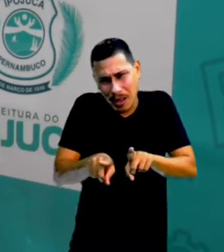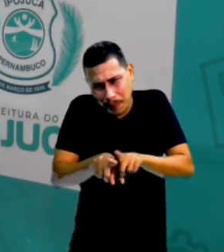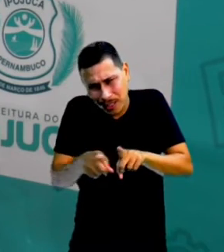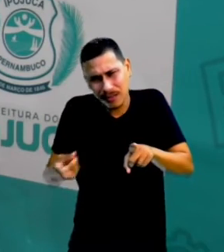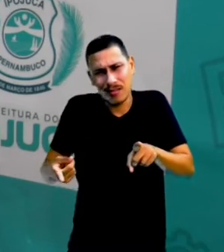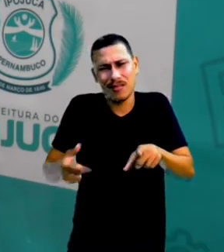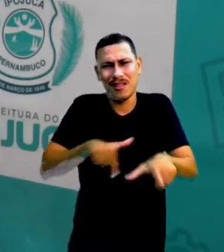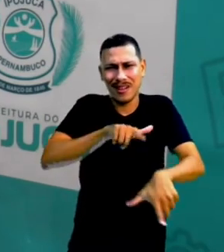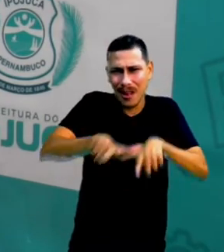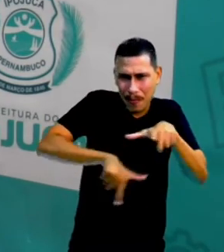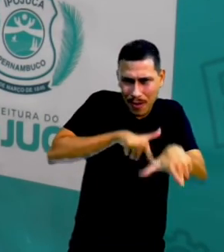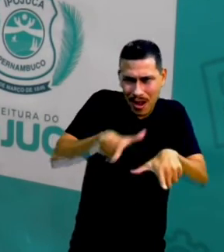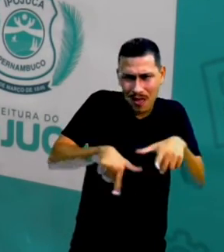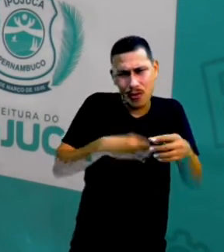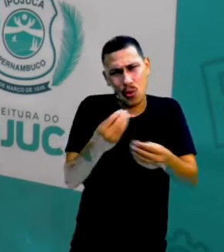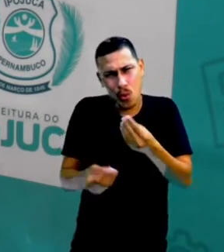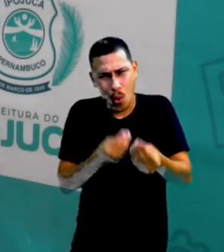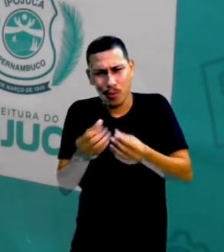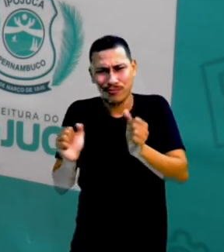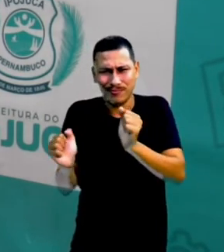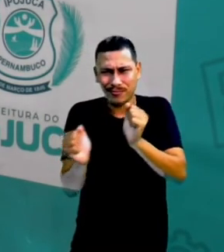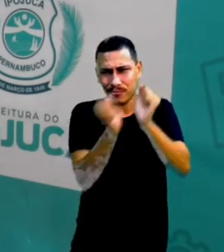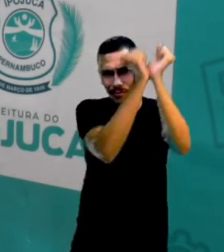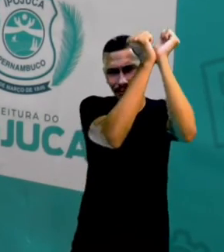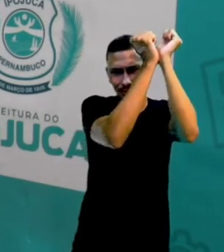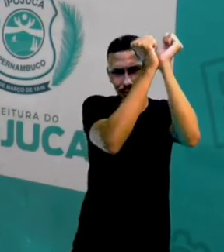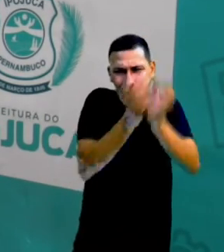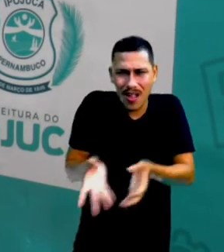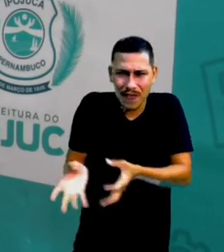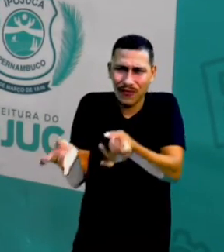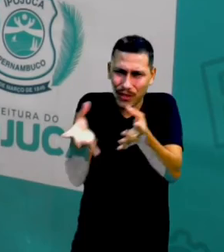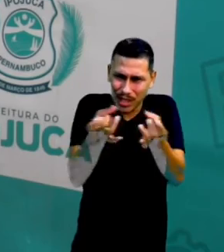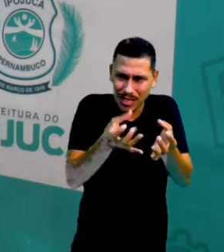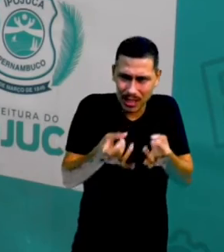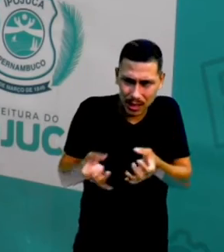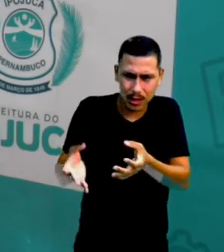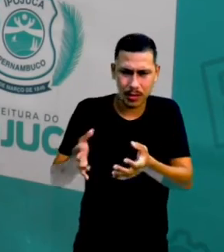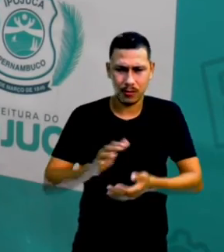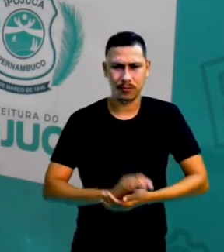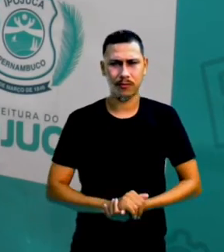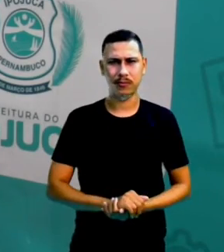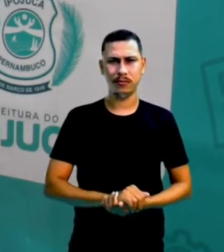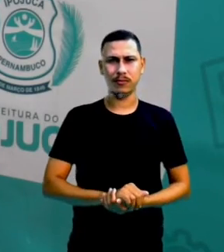eram ditos, despejados e comercializados.